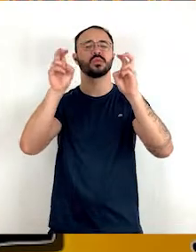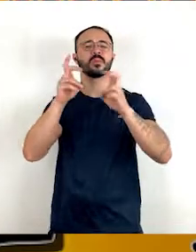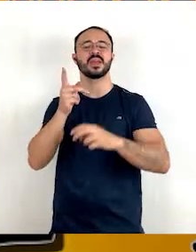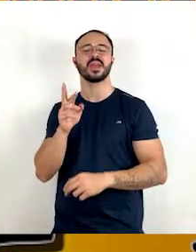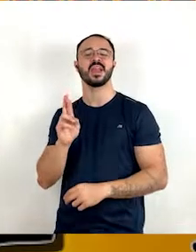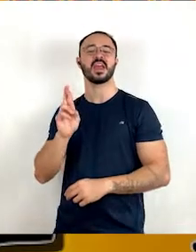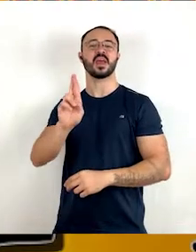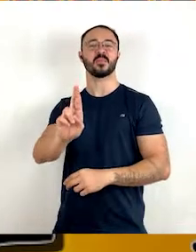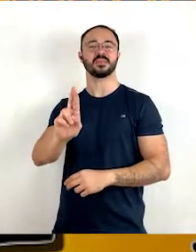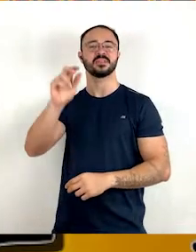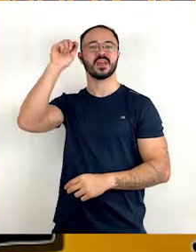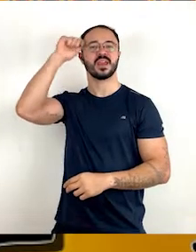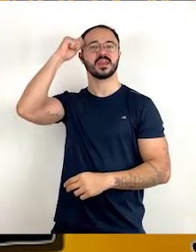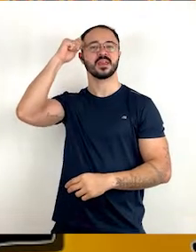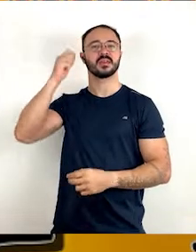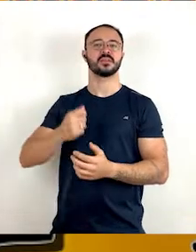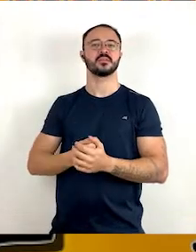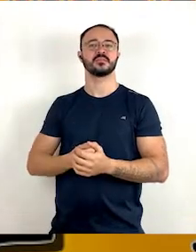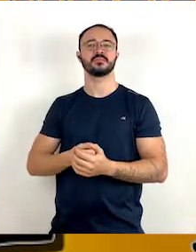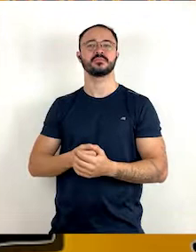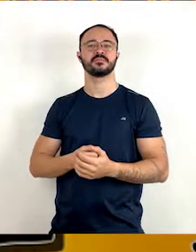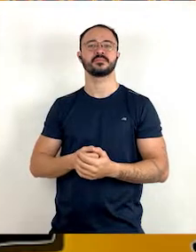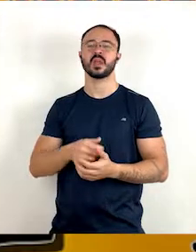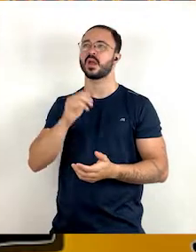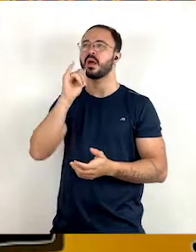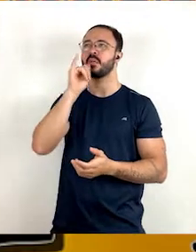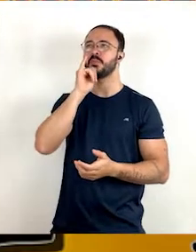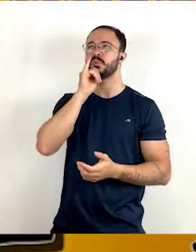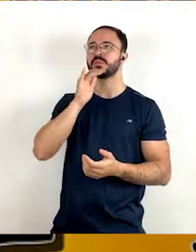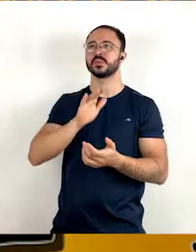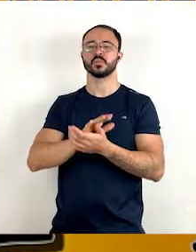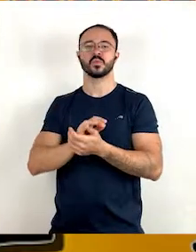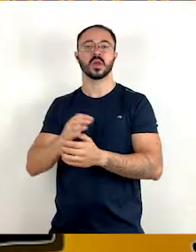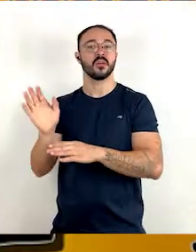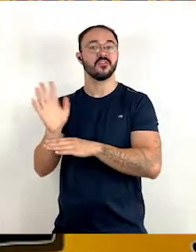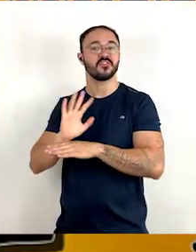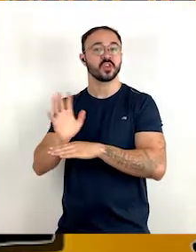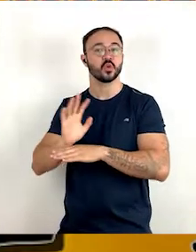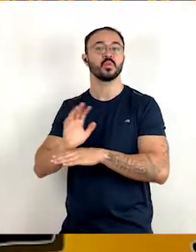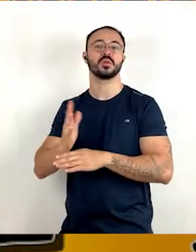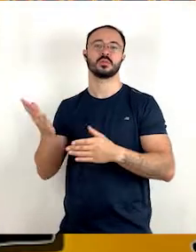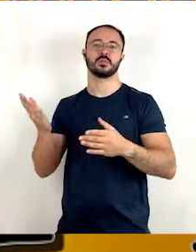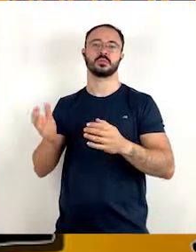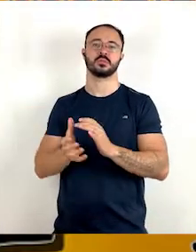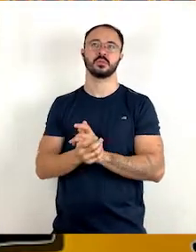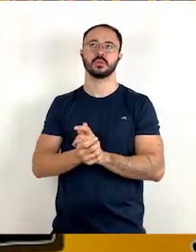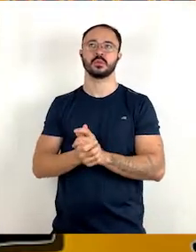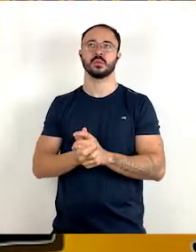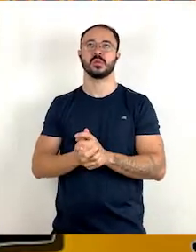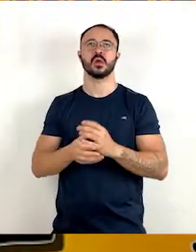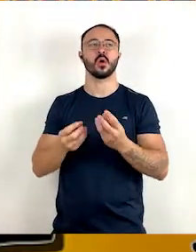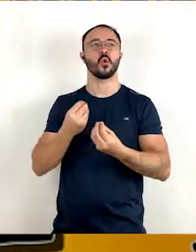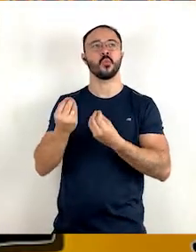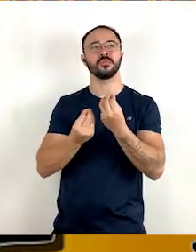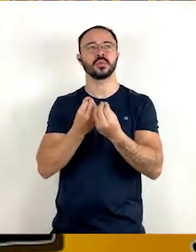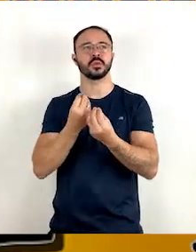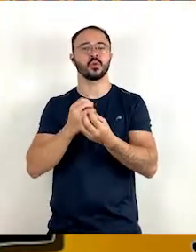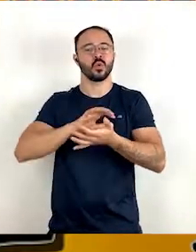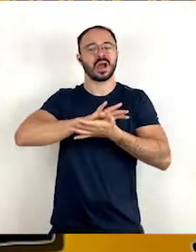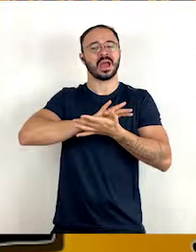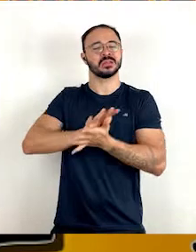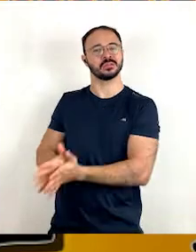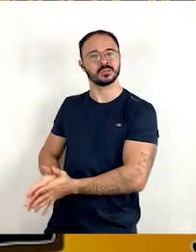Falar de representatividade negra, a gente pode estar falando, por exemplo, dos filmes, né? Como que